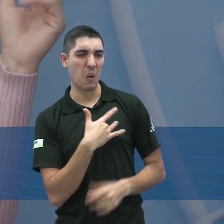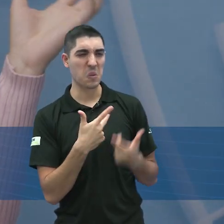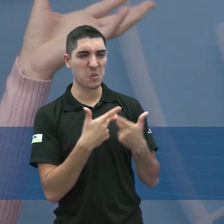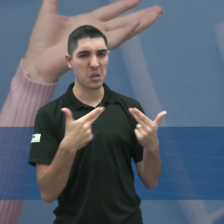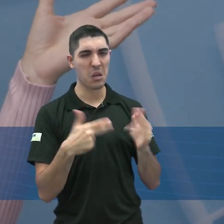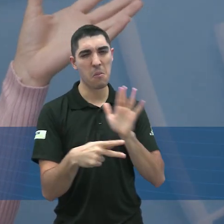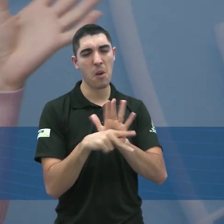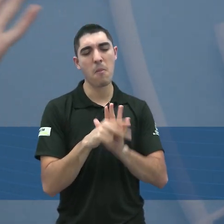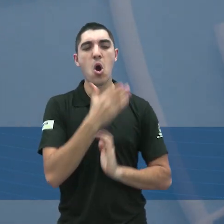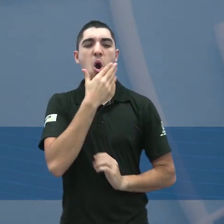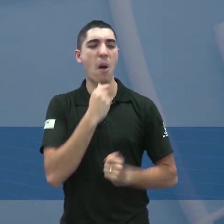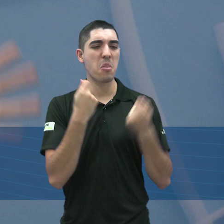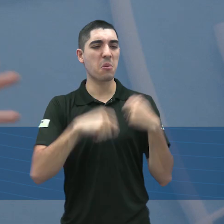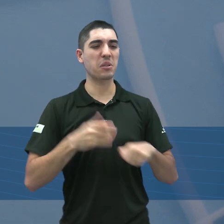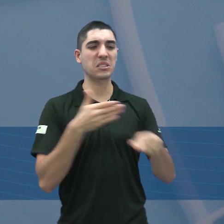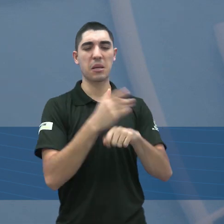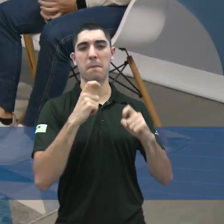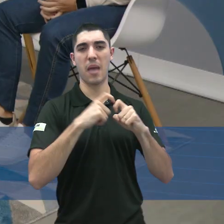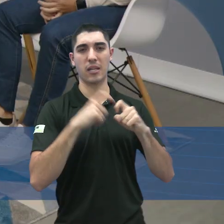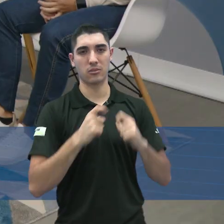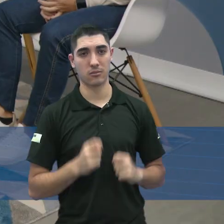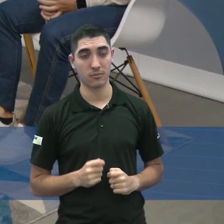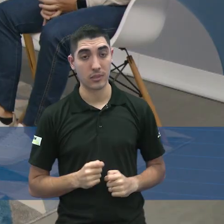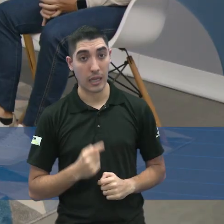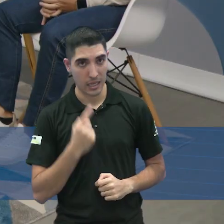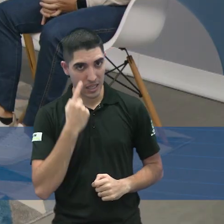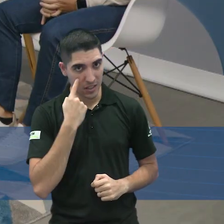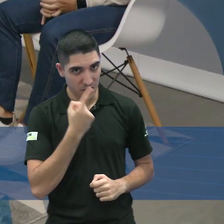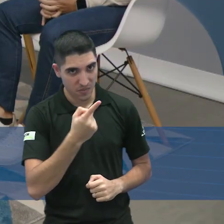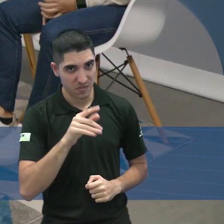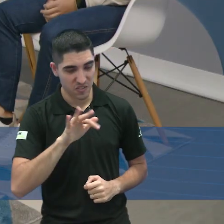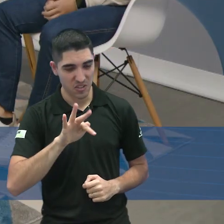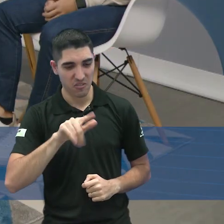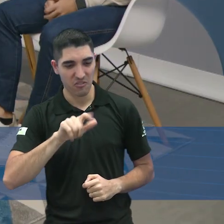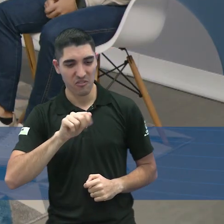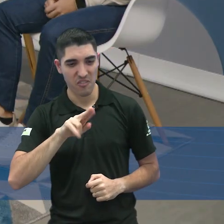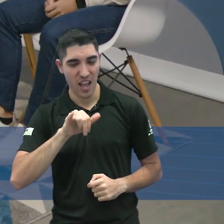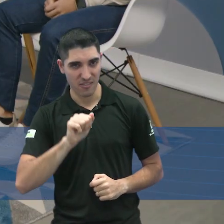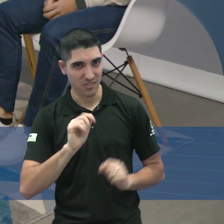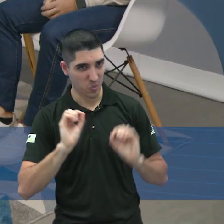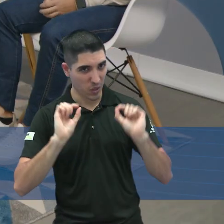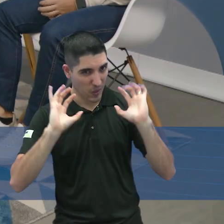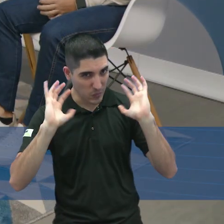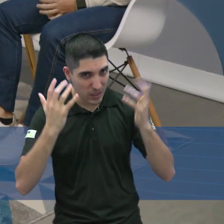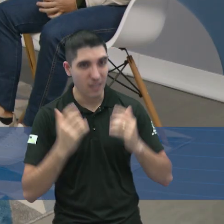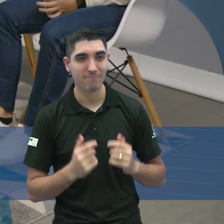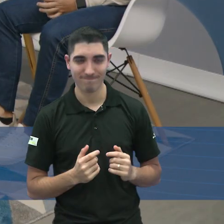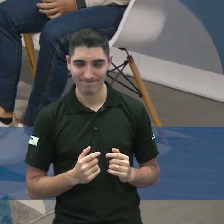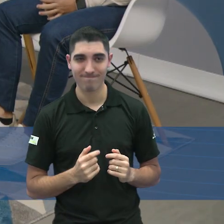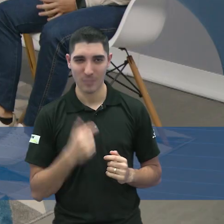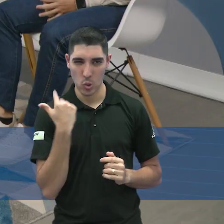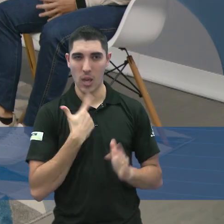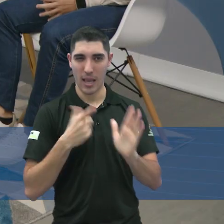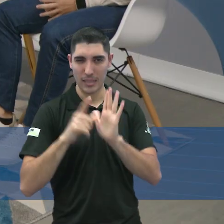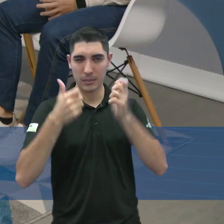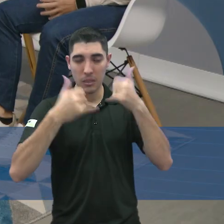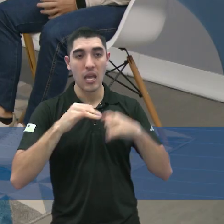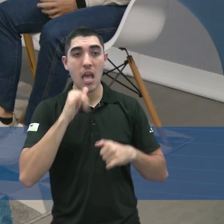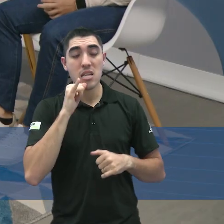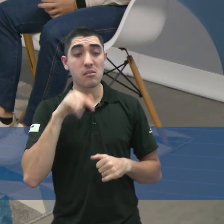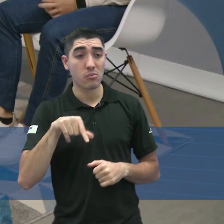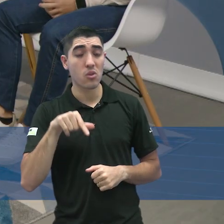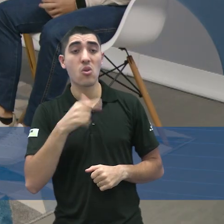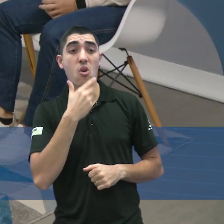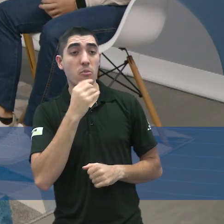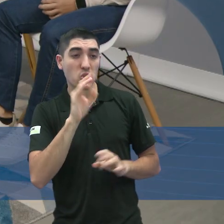de masculinidade. Então aí, Flávia, um pouquinho do que a gente estava falando, e não é só essa negligência em